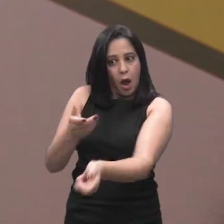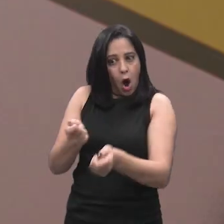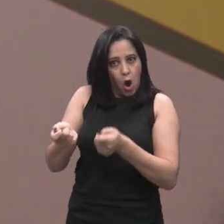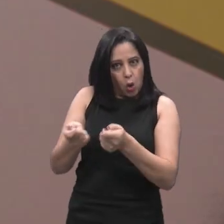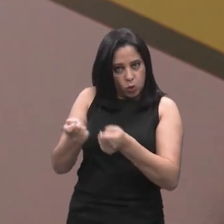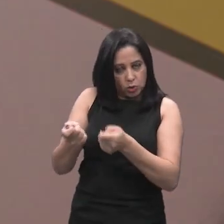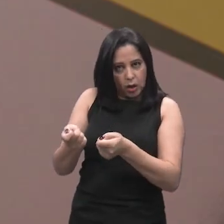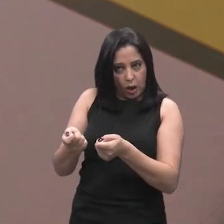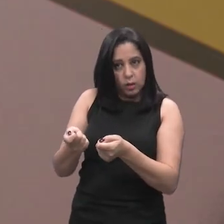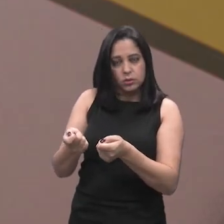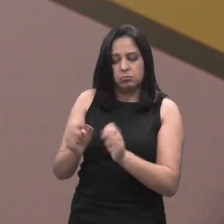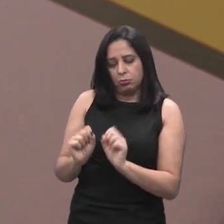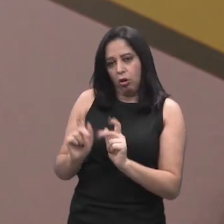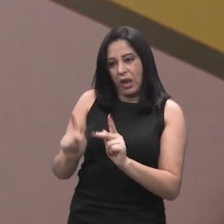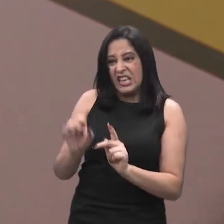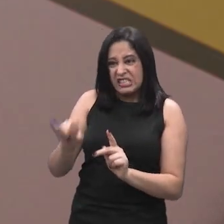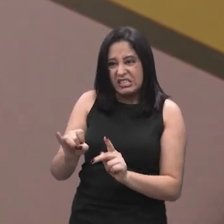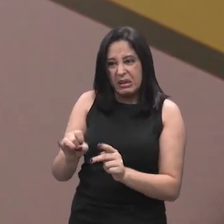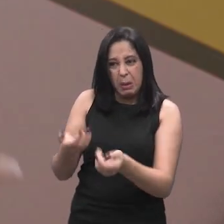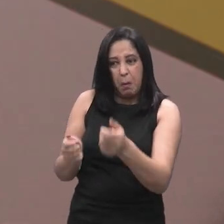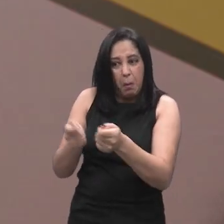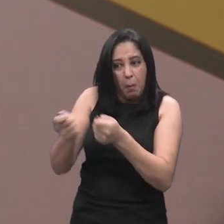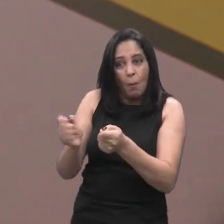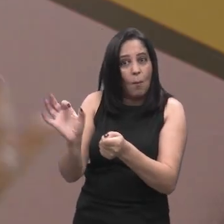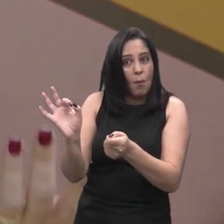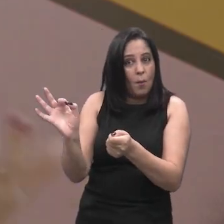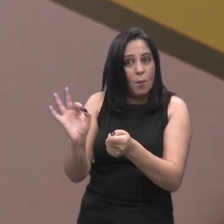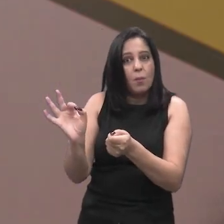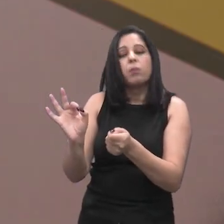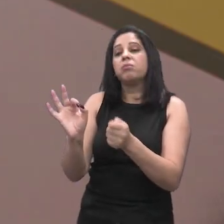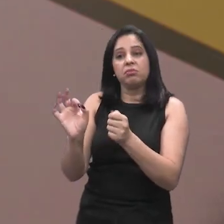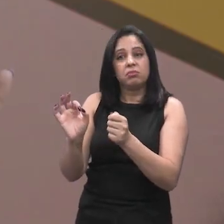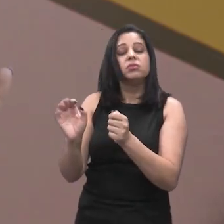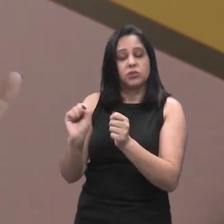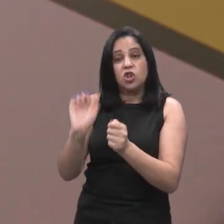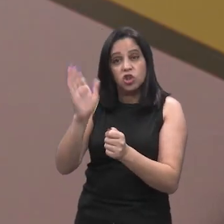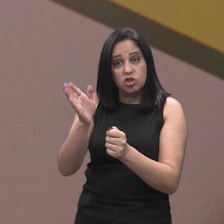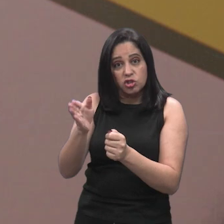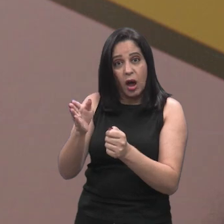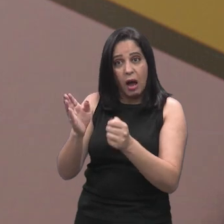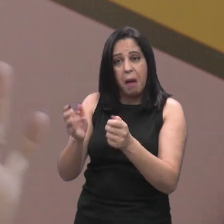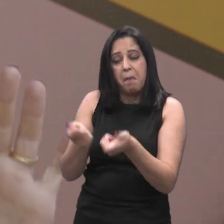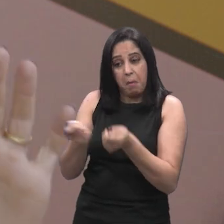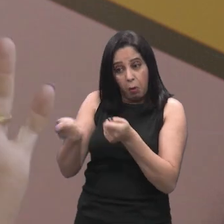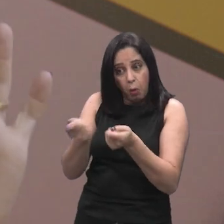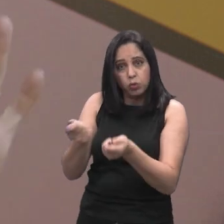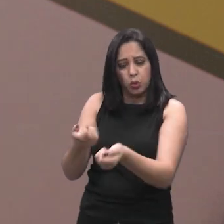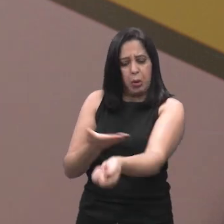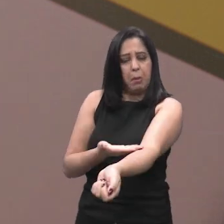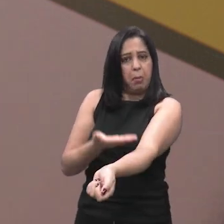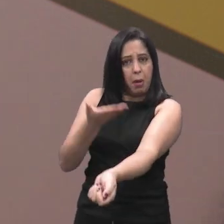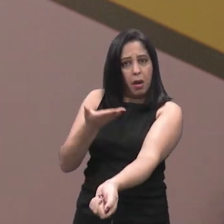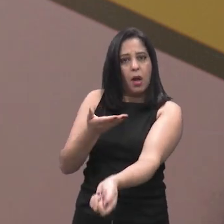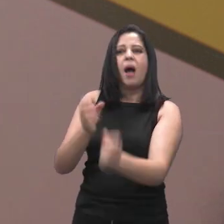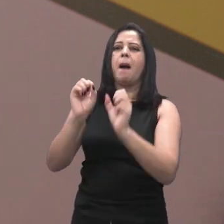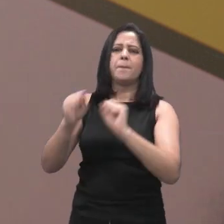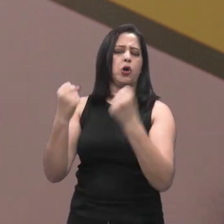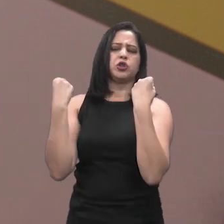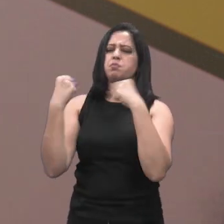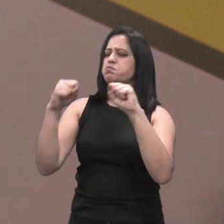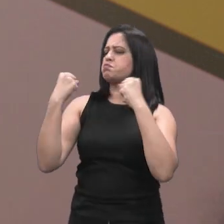a medicação, com o aval do cardiologista que a acompanha, ela pode praticar qualquer atividade física, desde